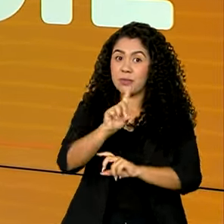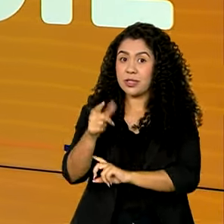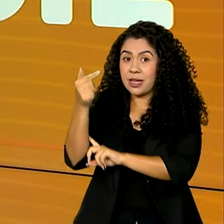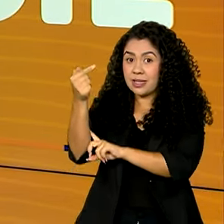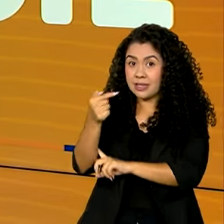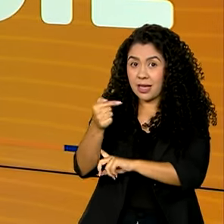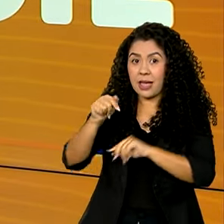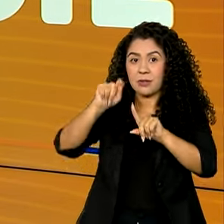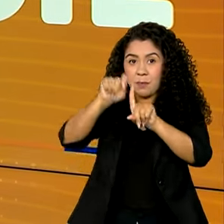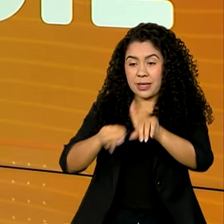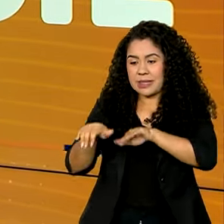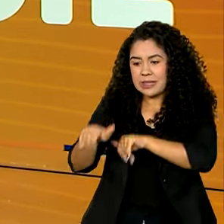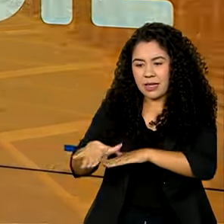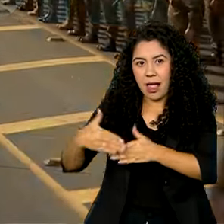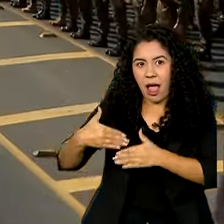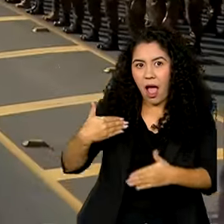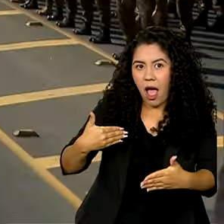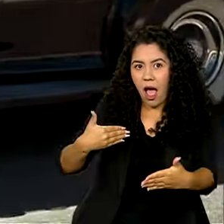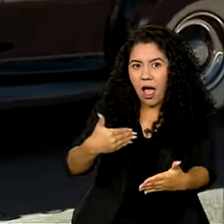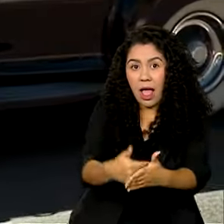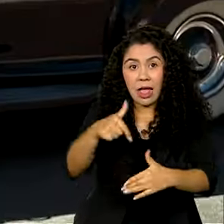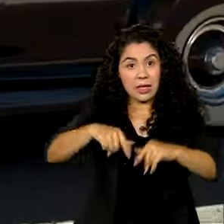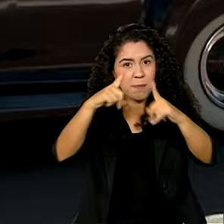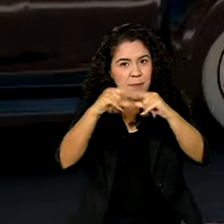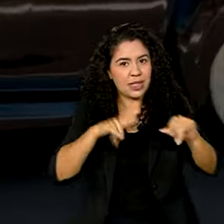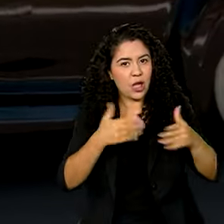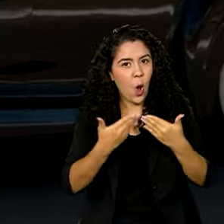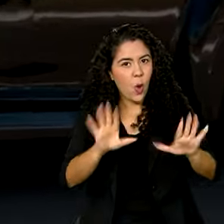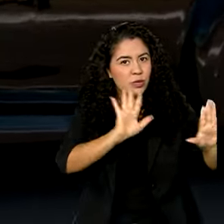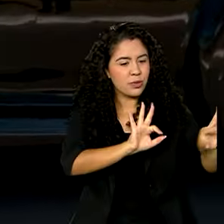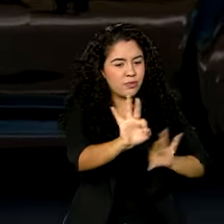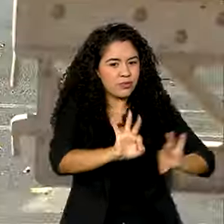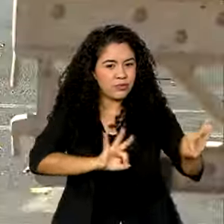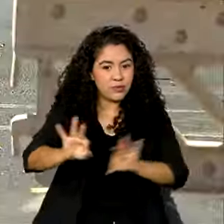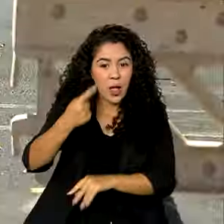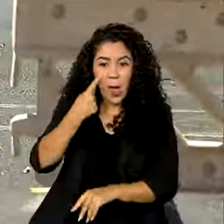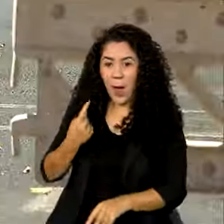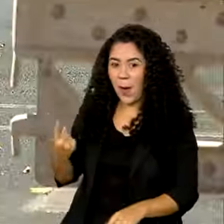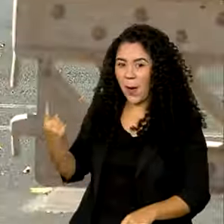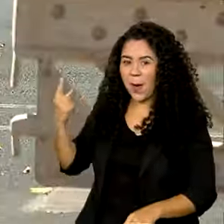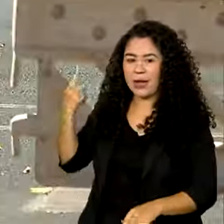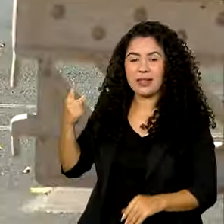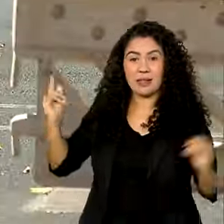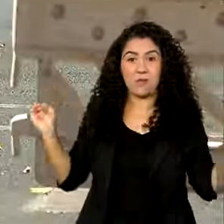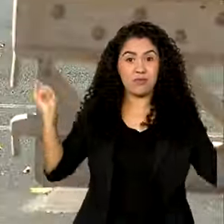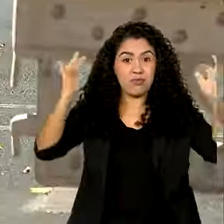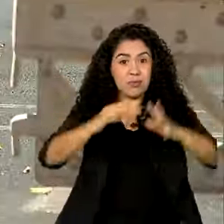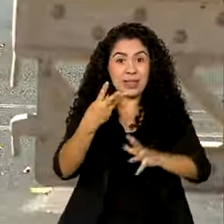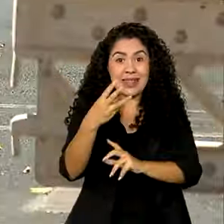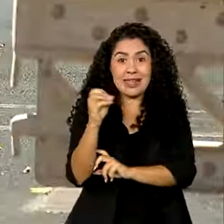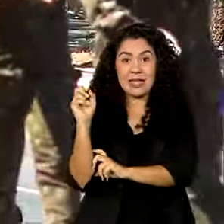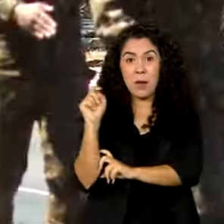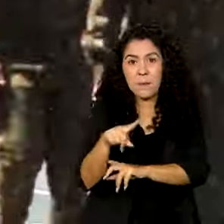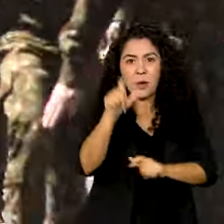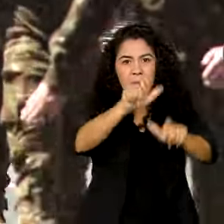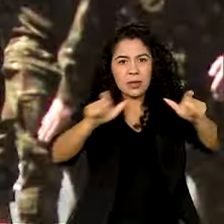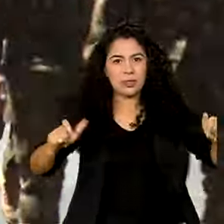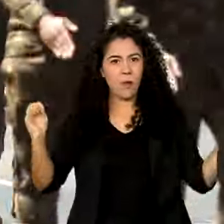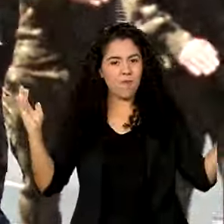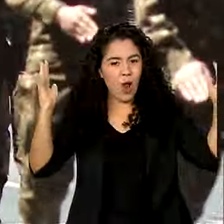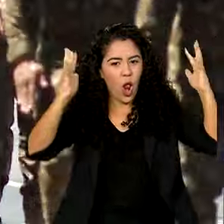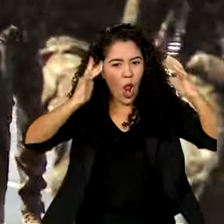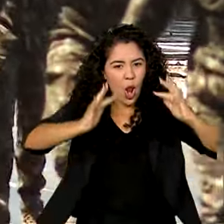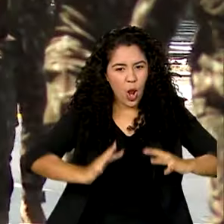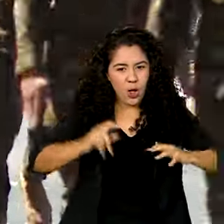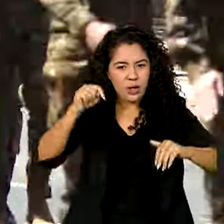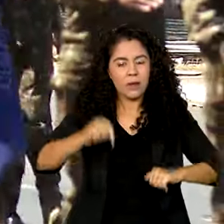está chegando. Em Brasília, os preparativos estão a todo vapor para receber cerca de 30 mil pessoas para as